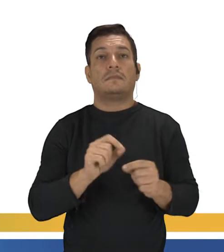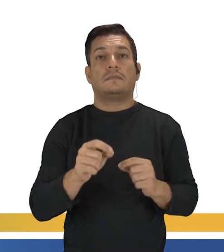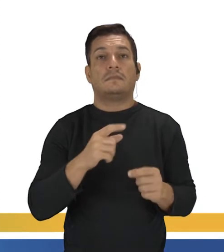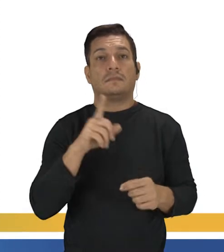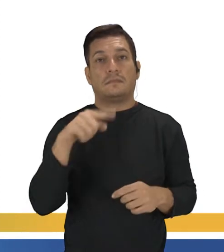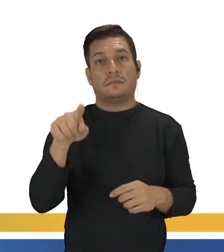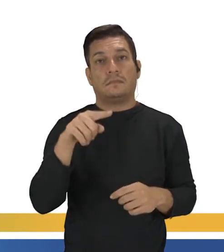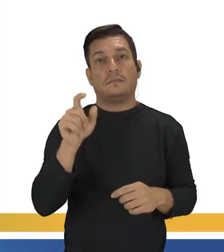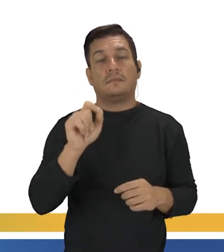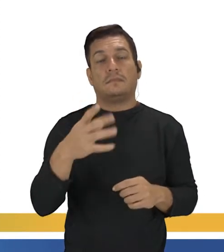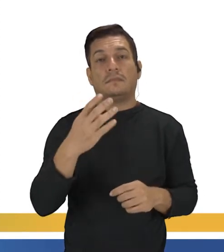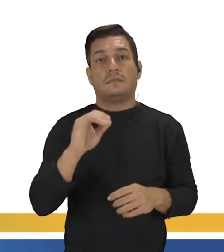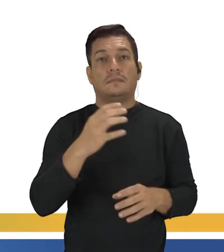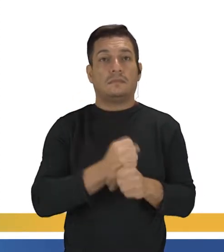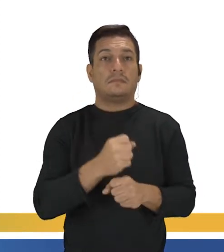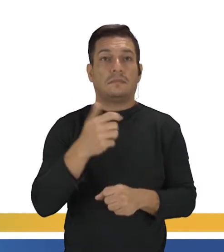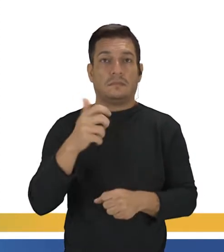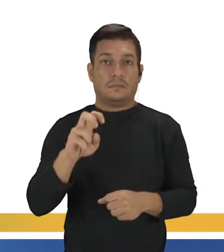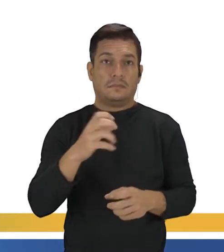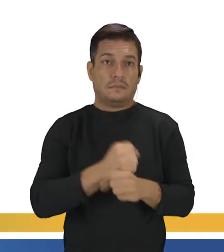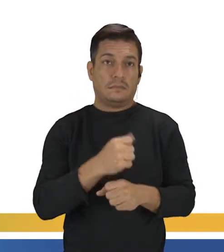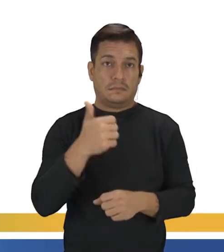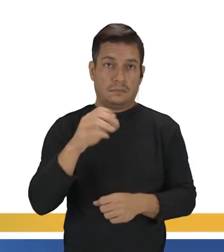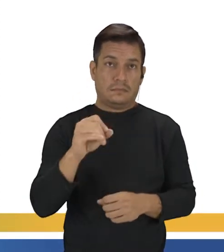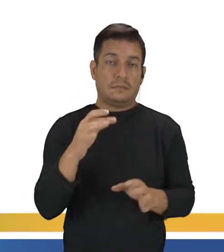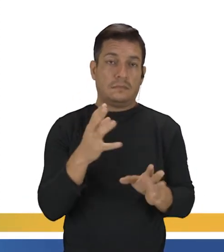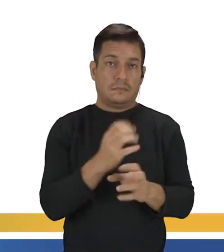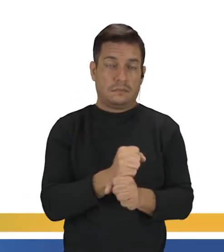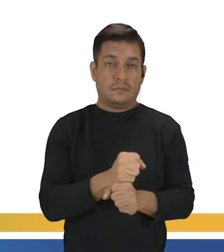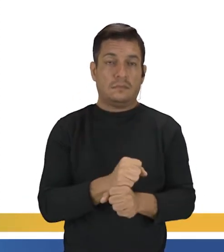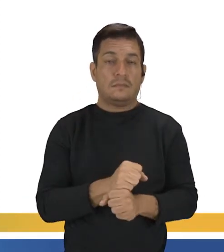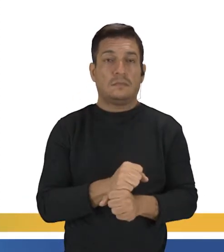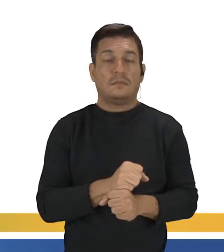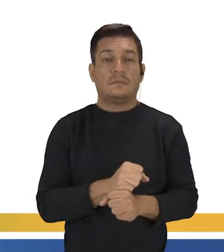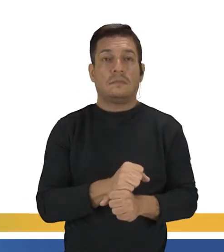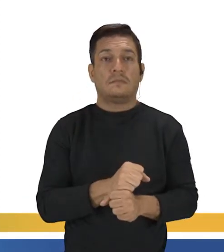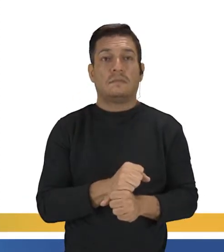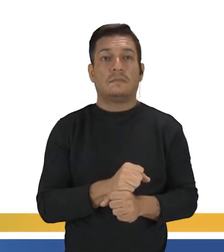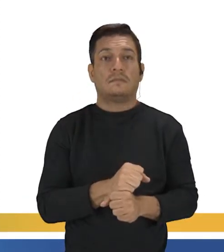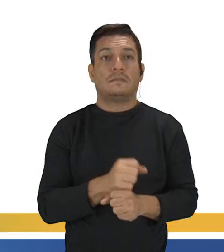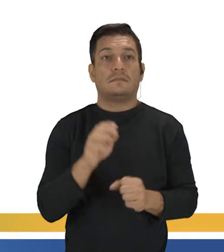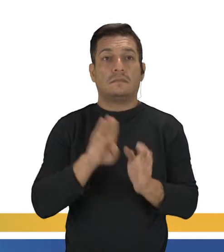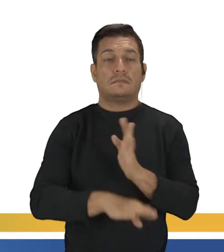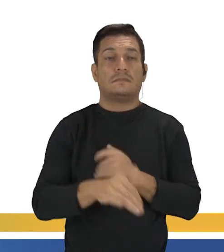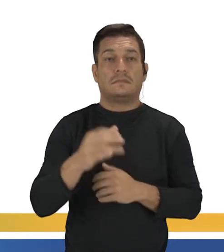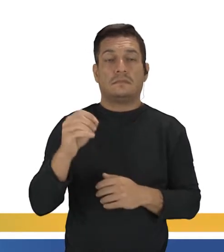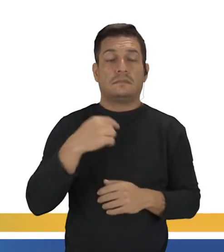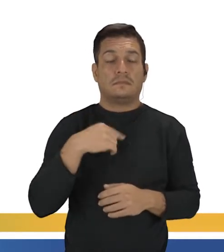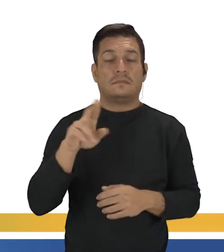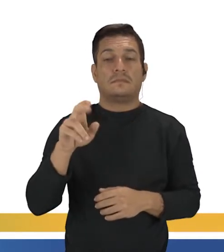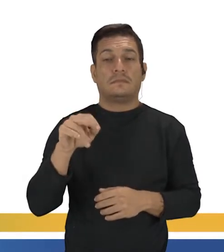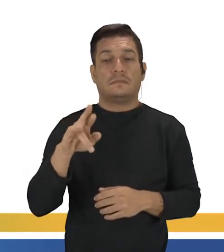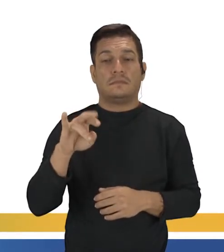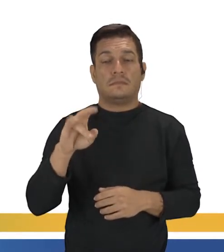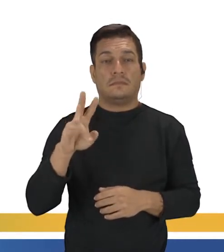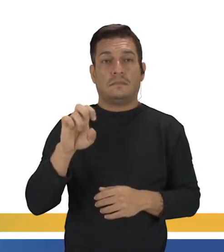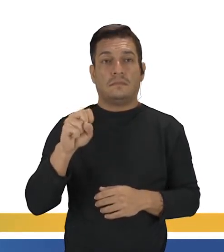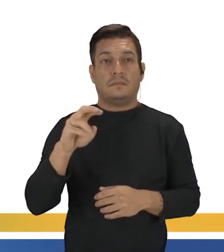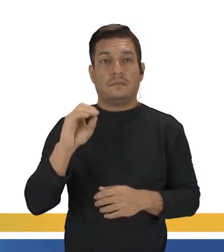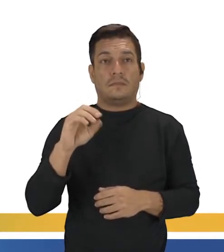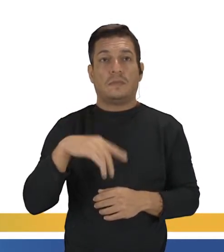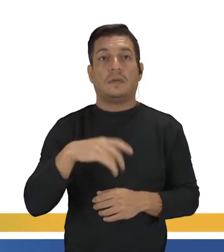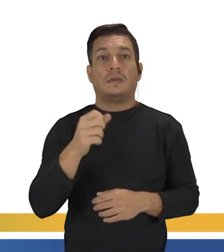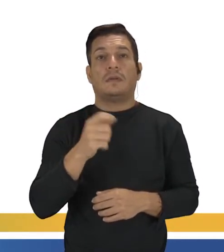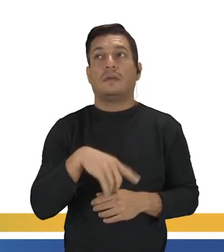Você vai pegar aqui, ó, 40 mais 15 mais 10, soma, tá? E tira de 100, que é o meu universo. Isso quer dizer que